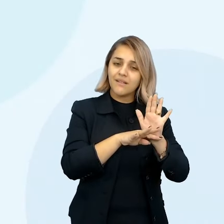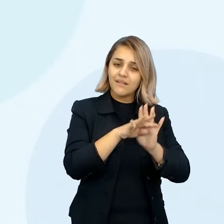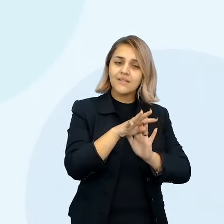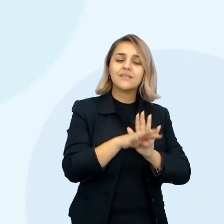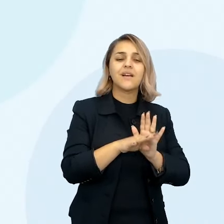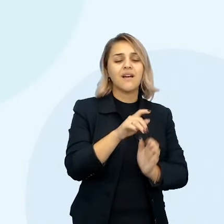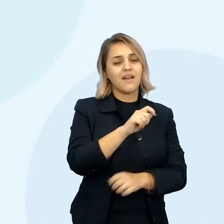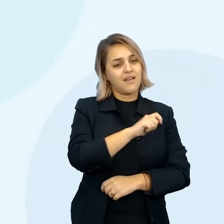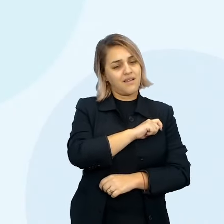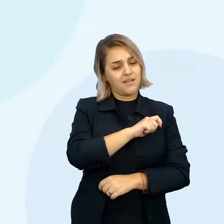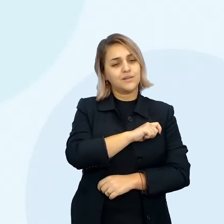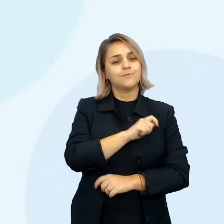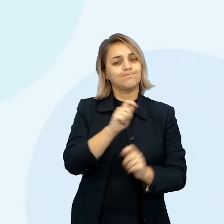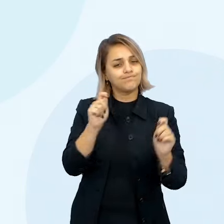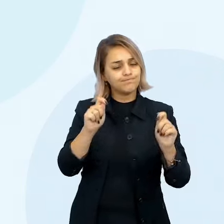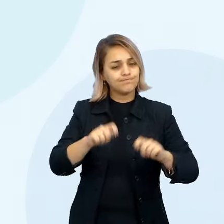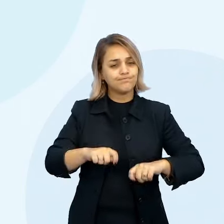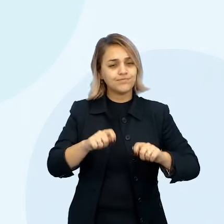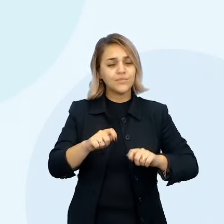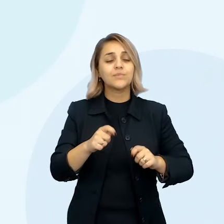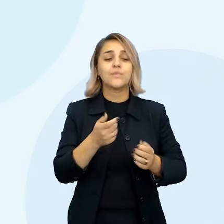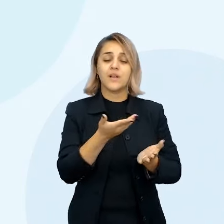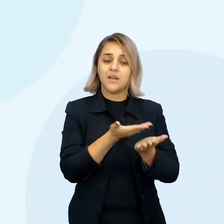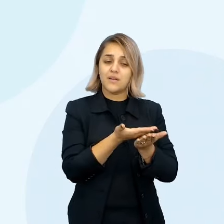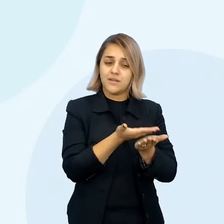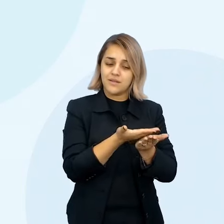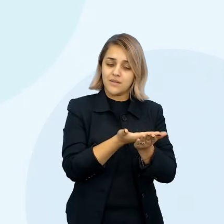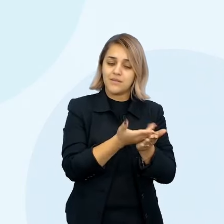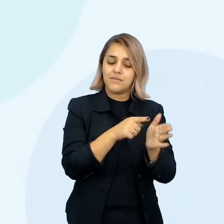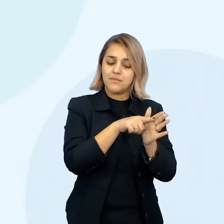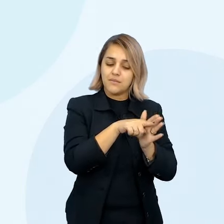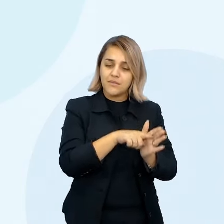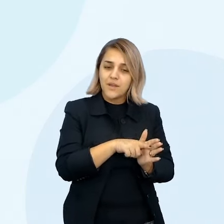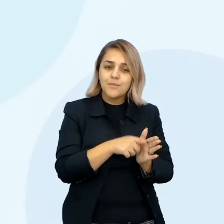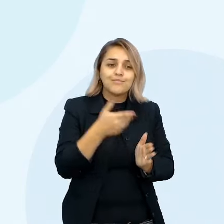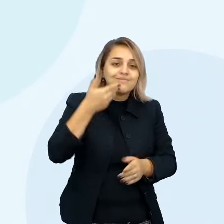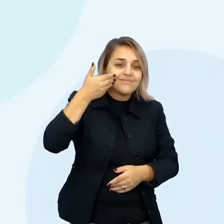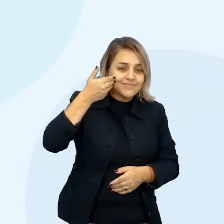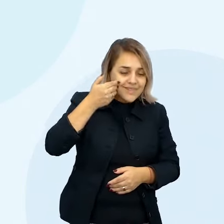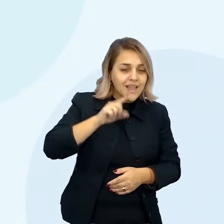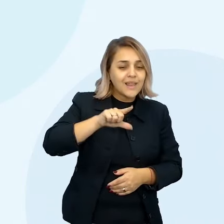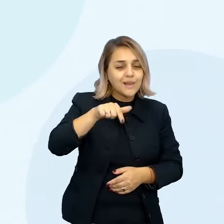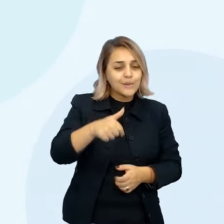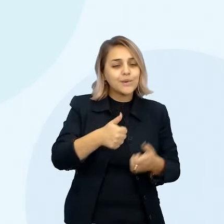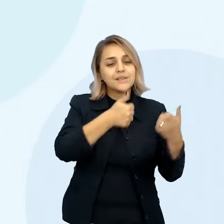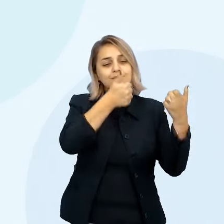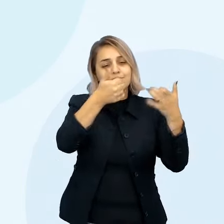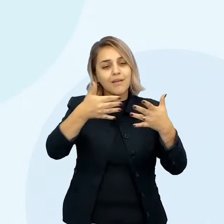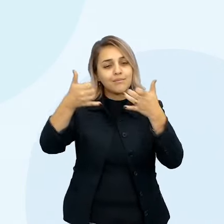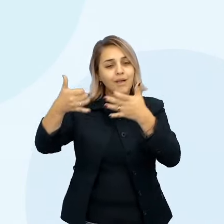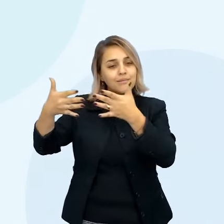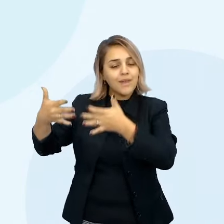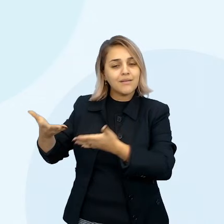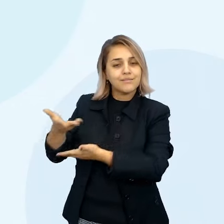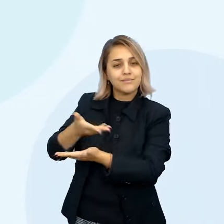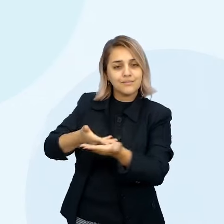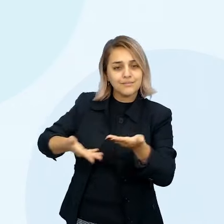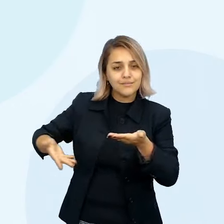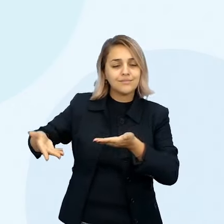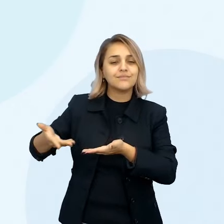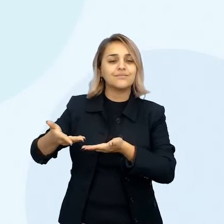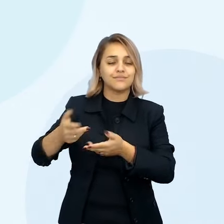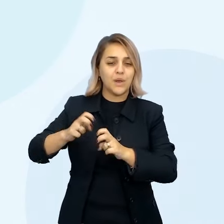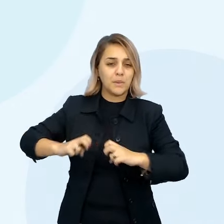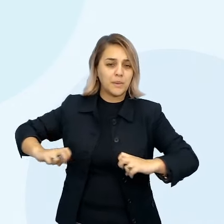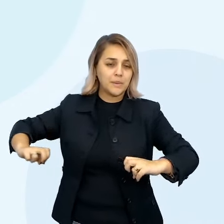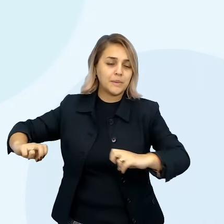os estudantes vão conseguir primeiro estudar, né, saber um pouquinho para conseguir trazer algumas palavras aí na roda de conversa. Um